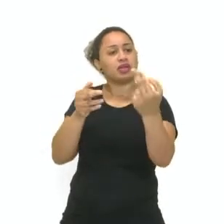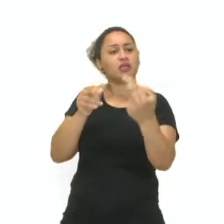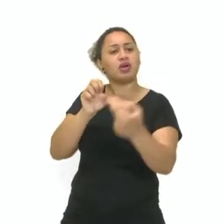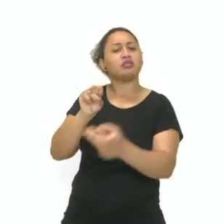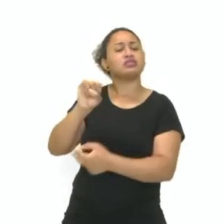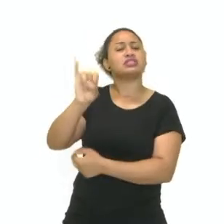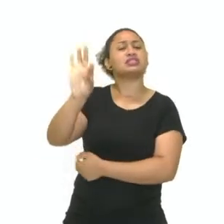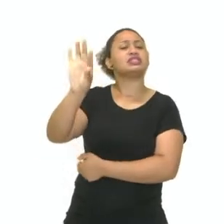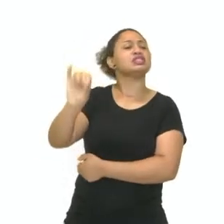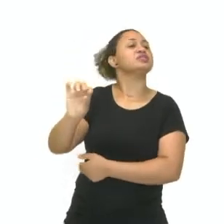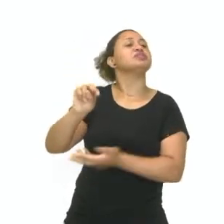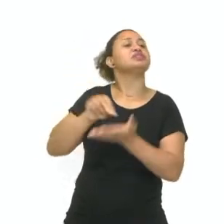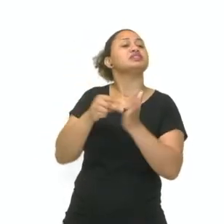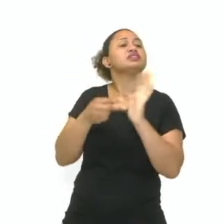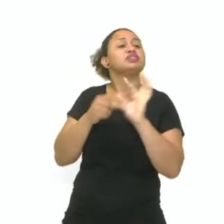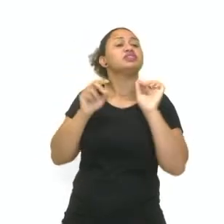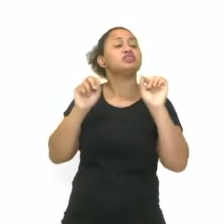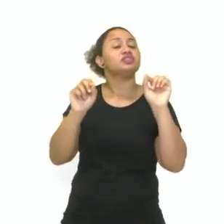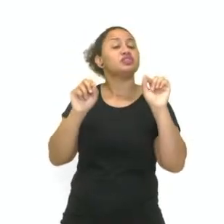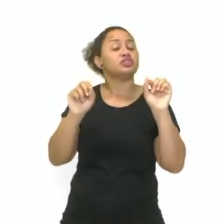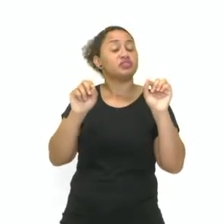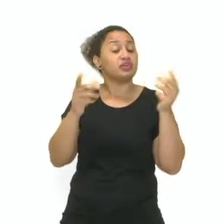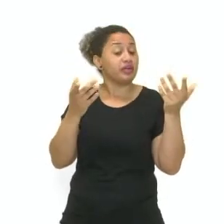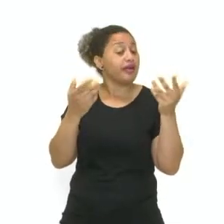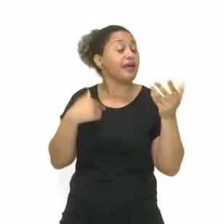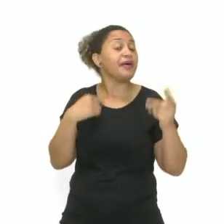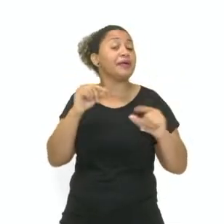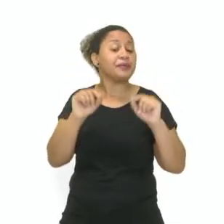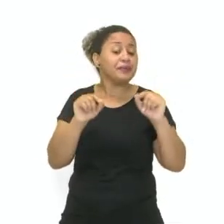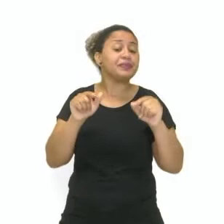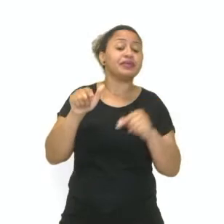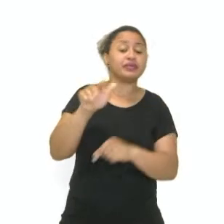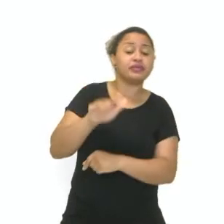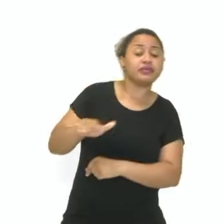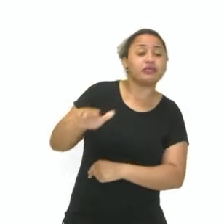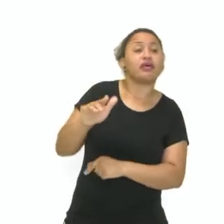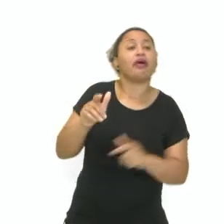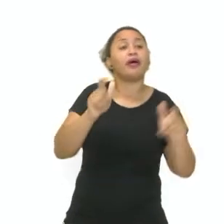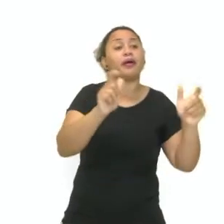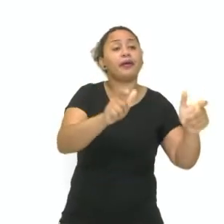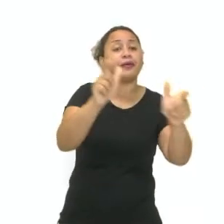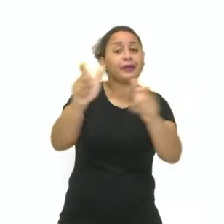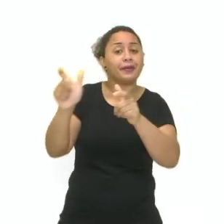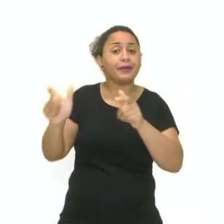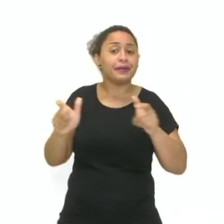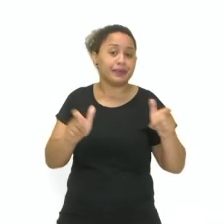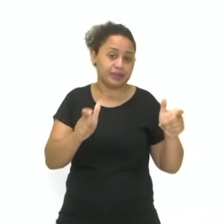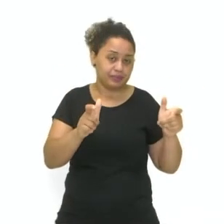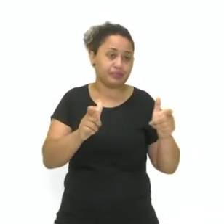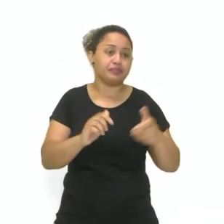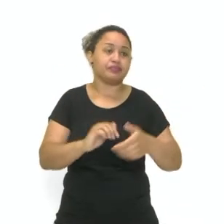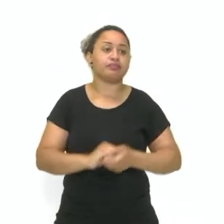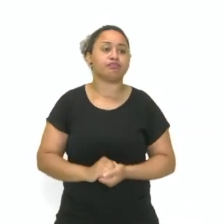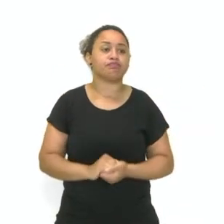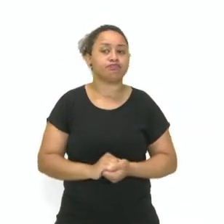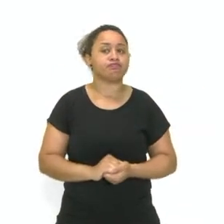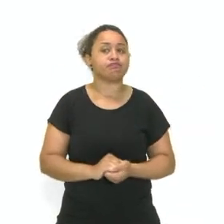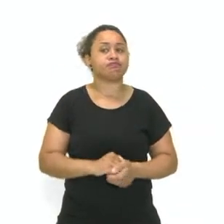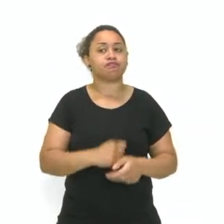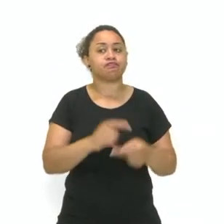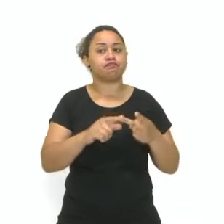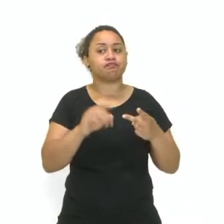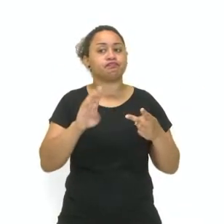quê? Muito bem, acertou quem disse situado, localizado, né? Na B